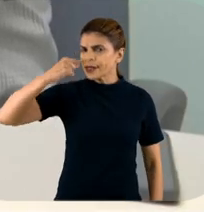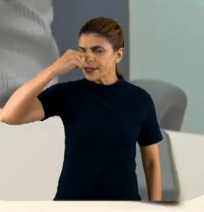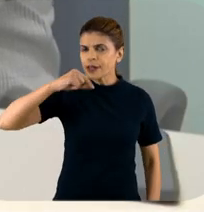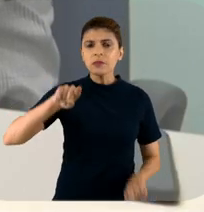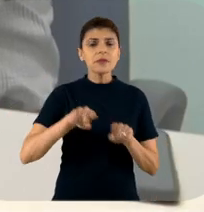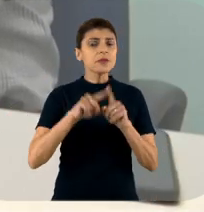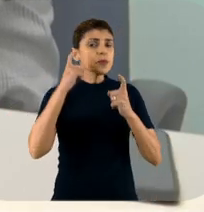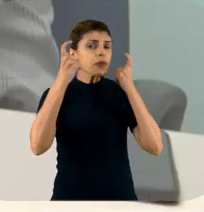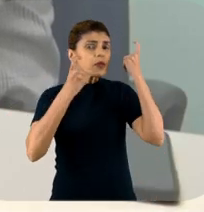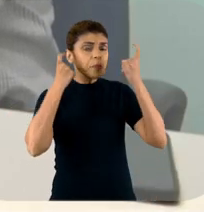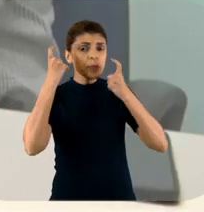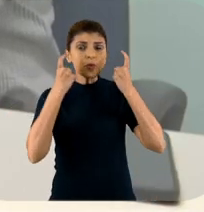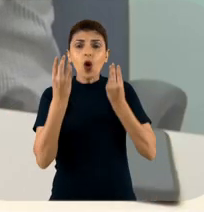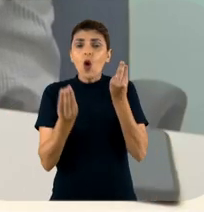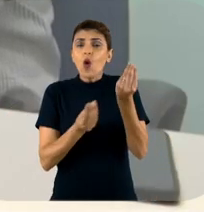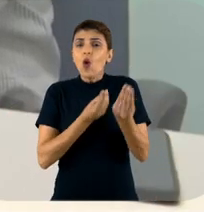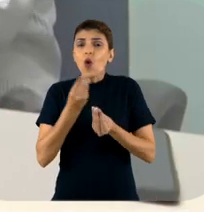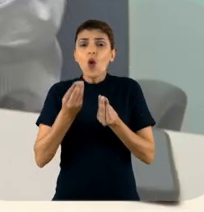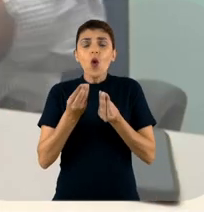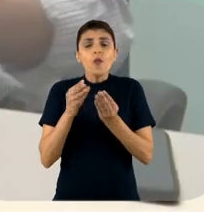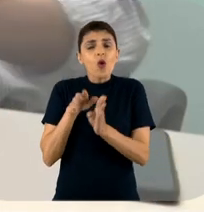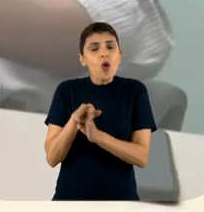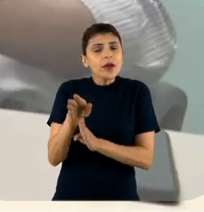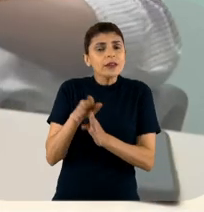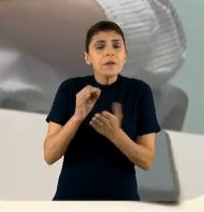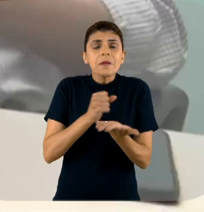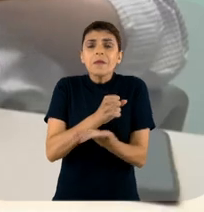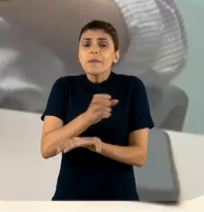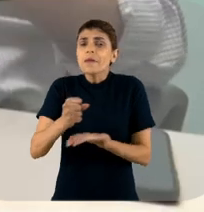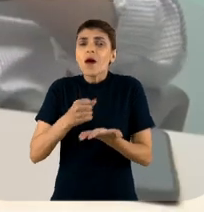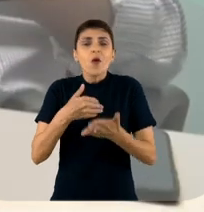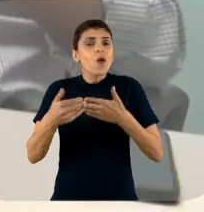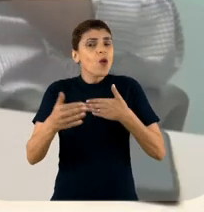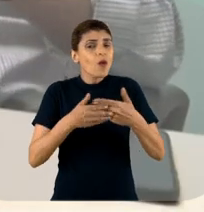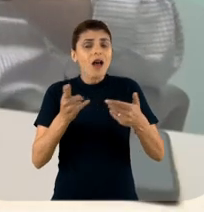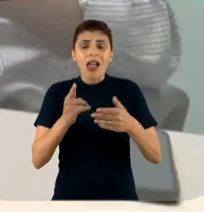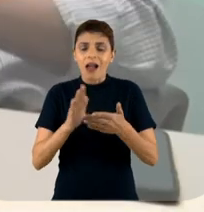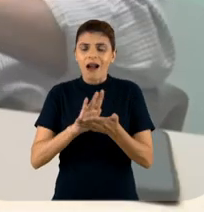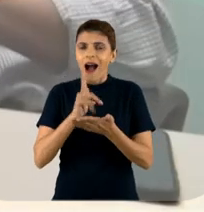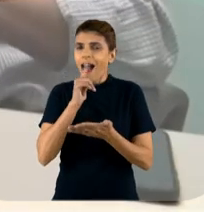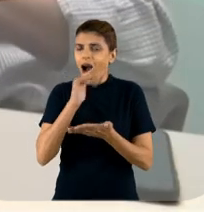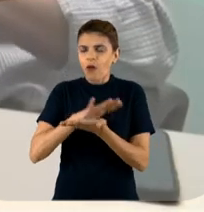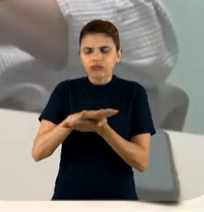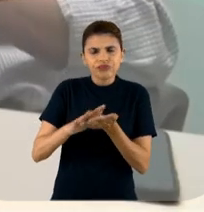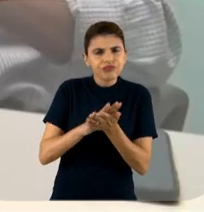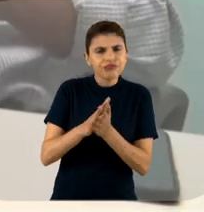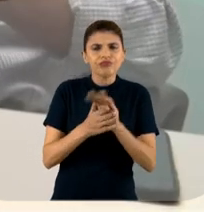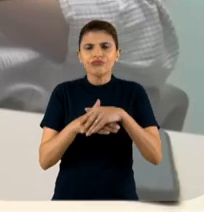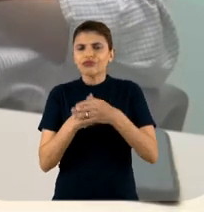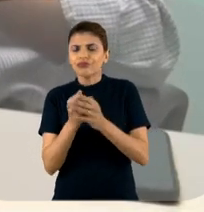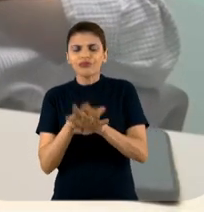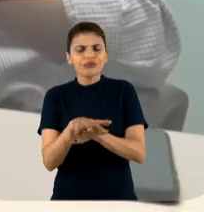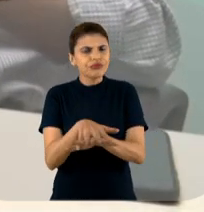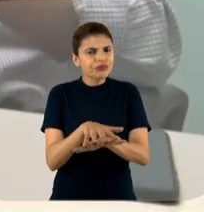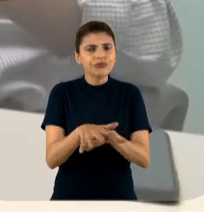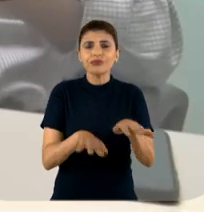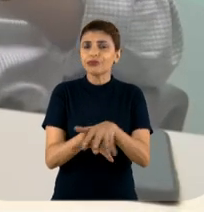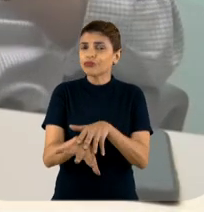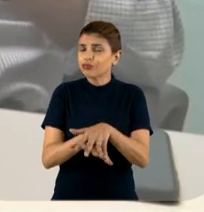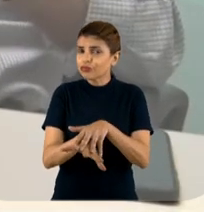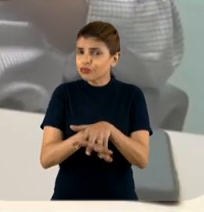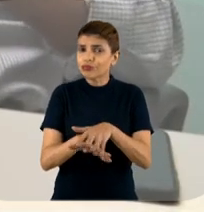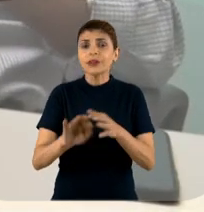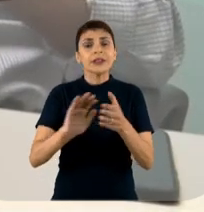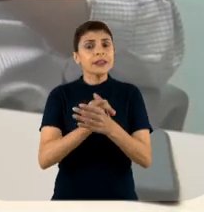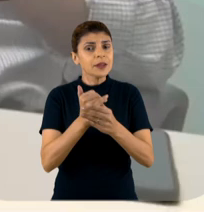Eh vamos nos preocupar com a a forma básica de lidar com qualquer agente infeccioso que é a lavagem das mãos que é a higiene né é